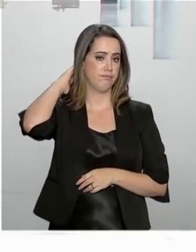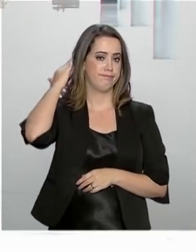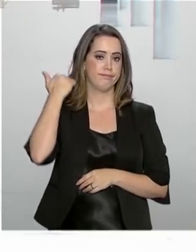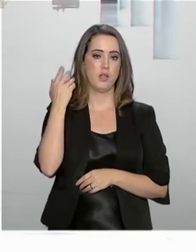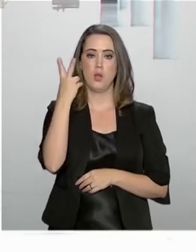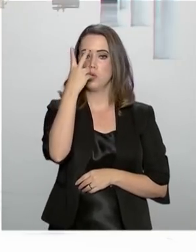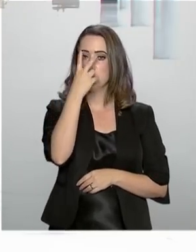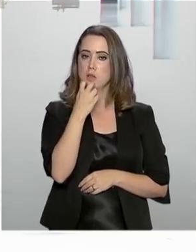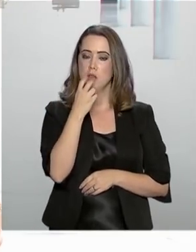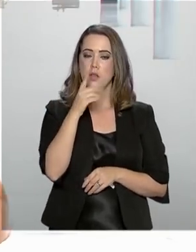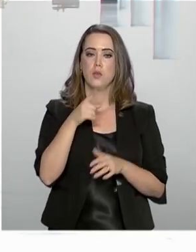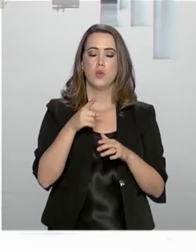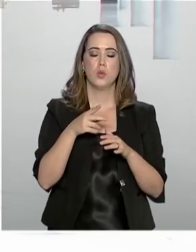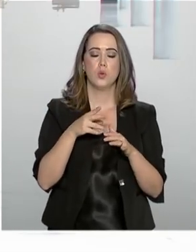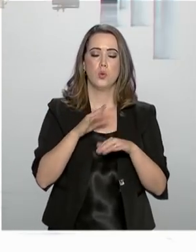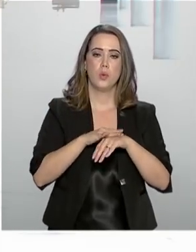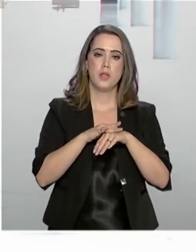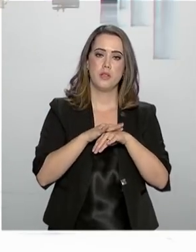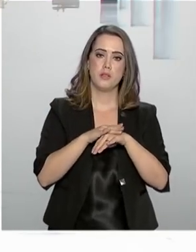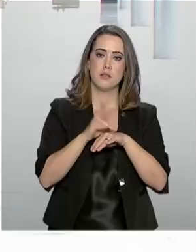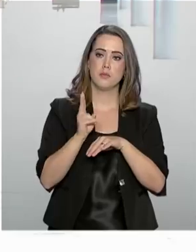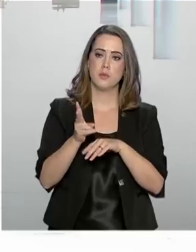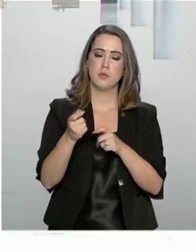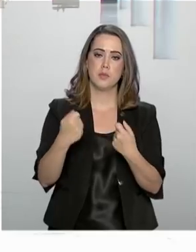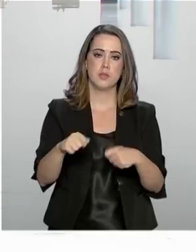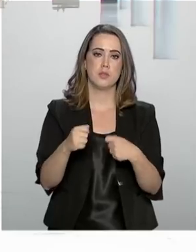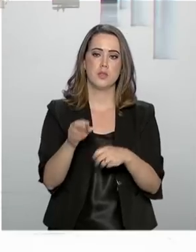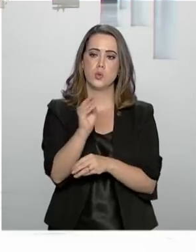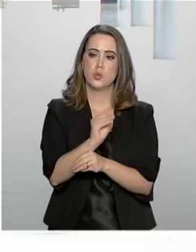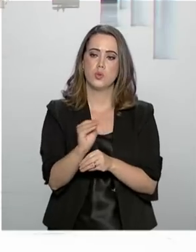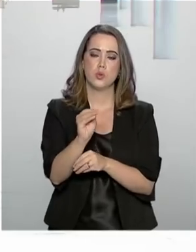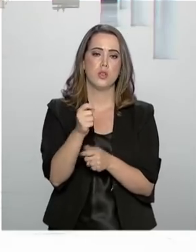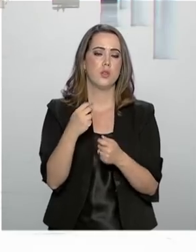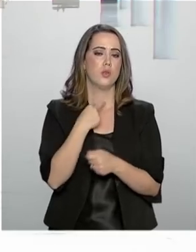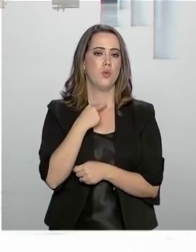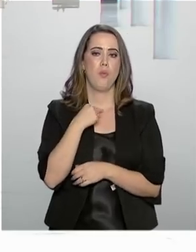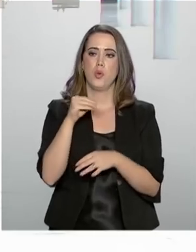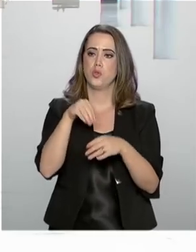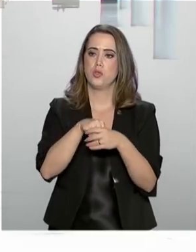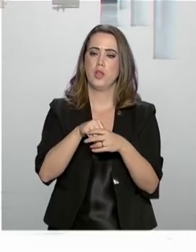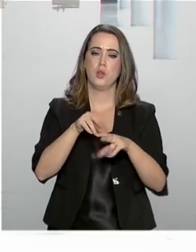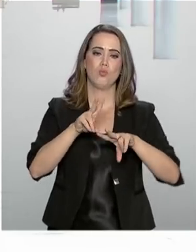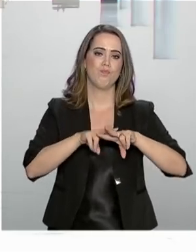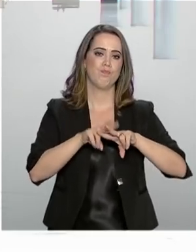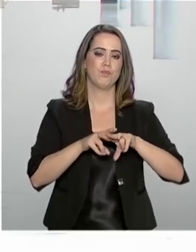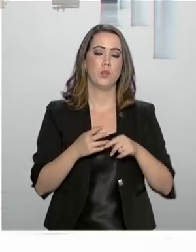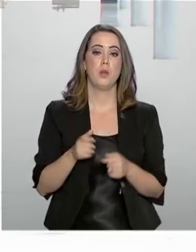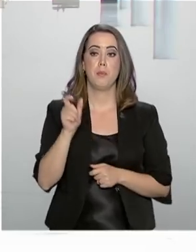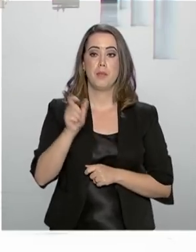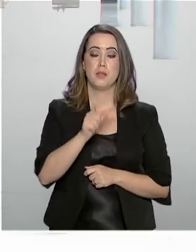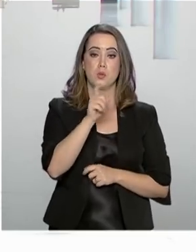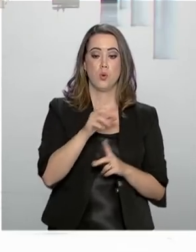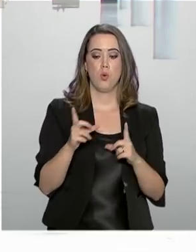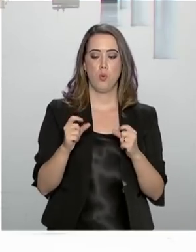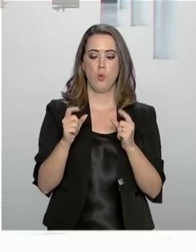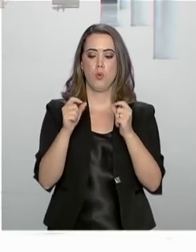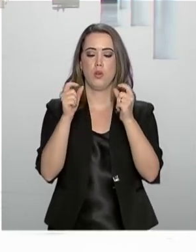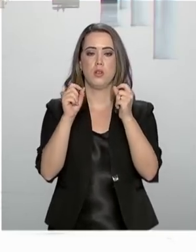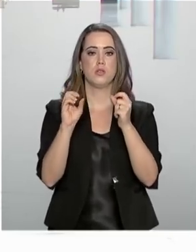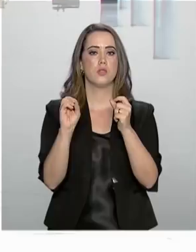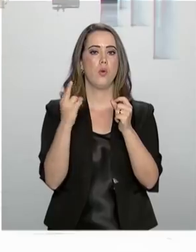cegueira doença grave permanente que exija cuidados que não possam ser prestados na prisão e para pessoas com câncer ou